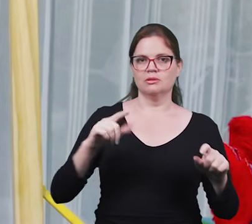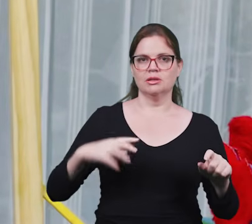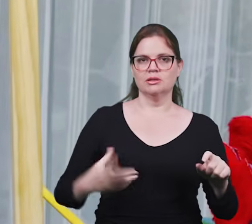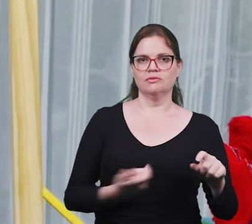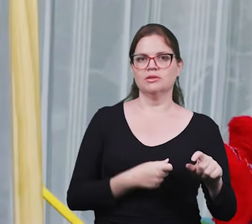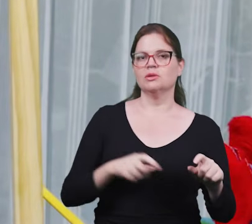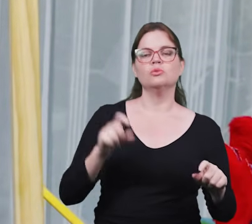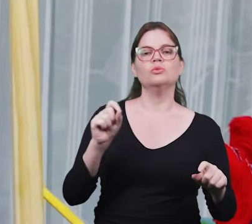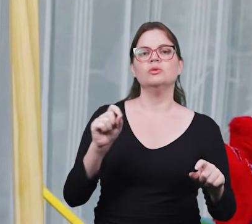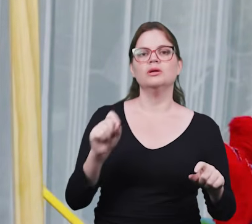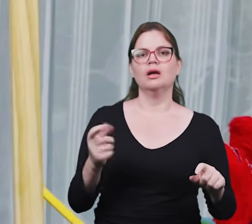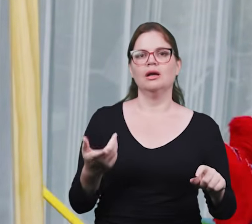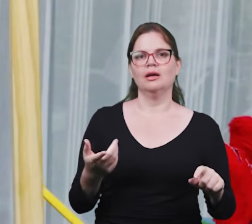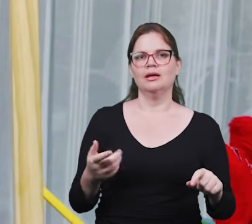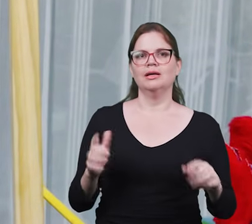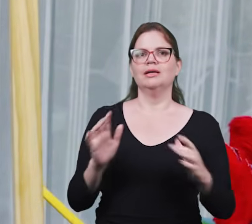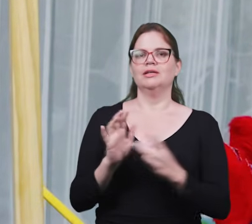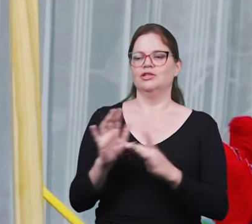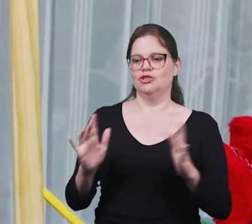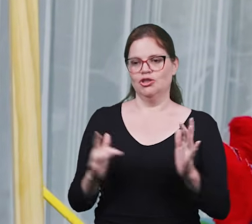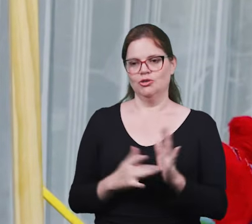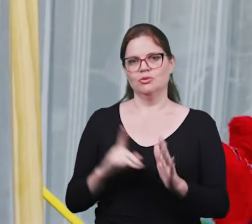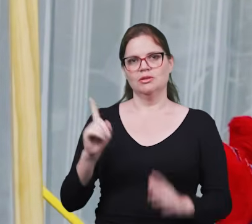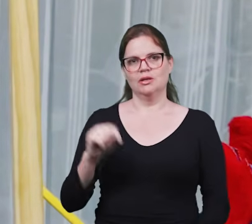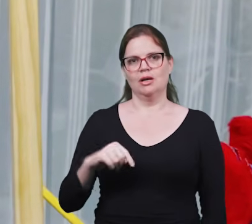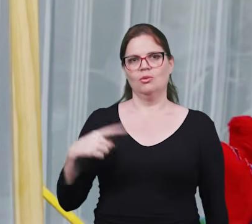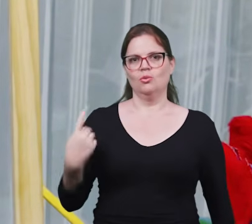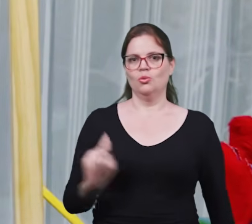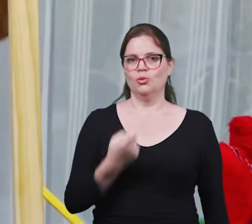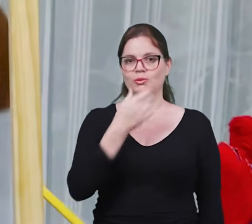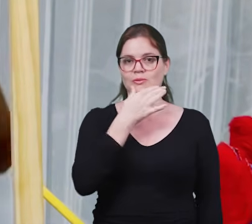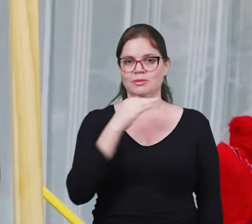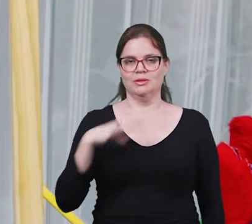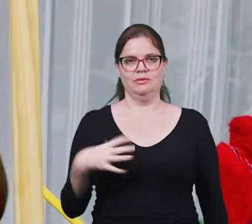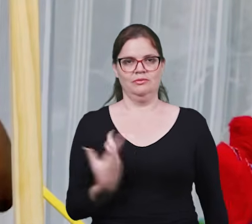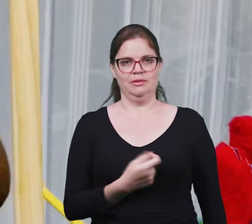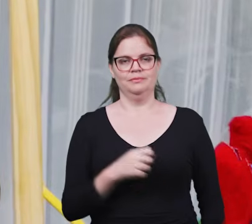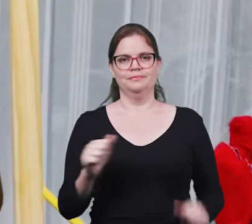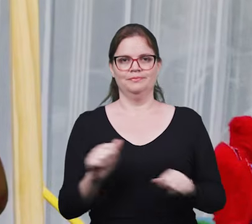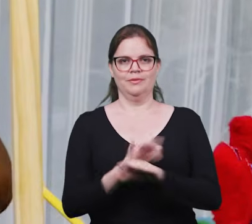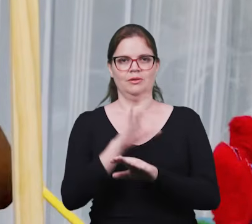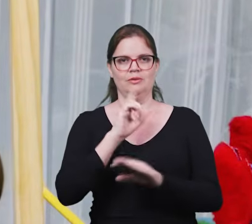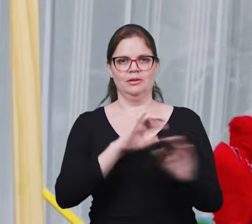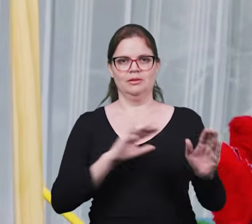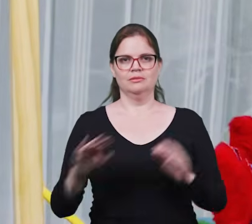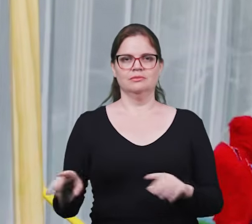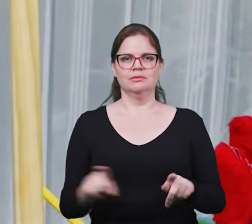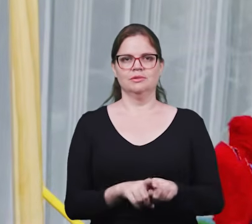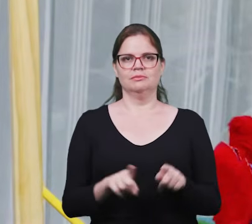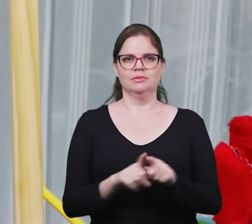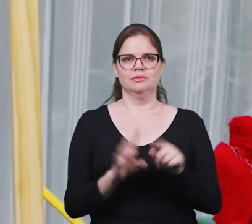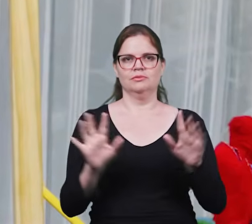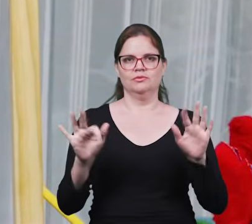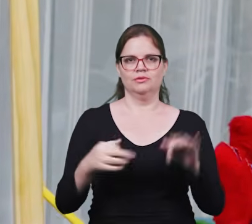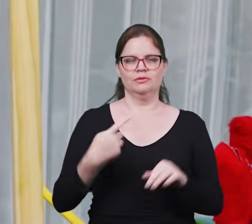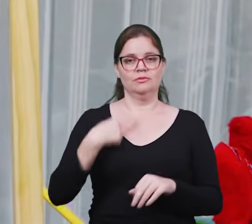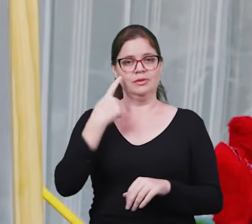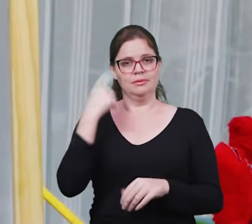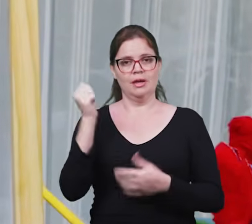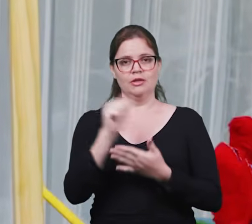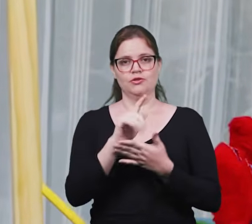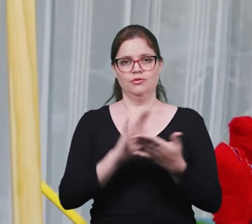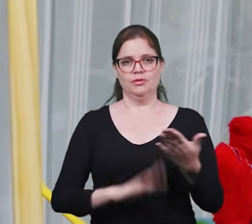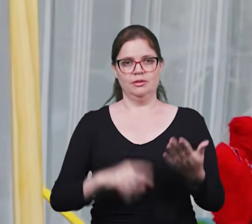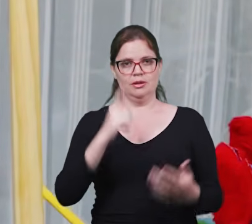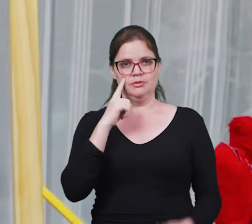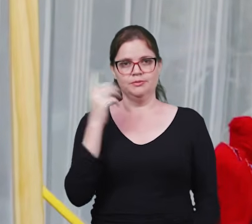vão completar. Jesus é o Salvador. Glória a Deus. E no final também nós temos as